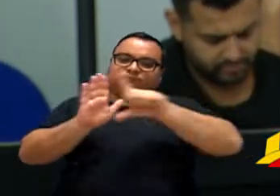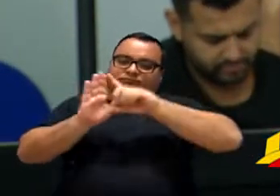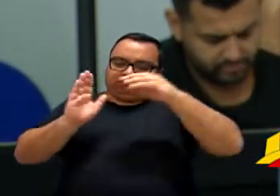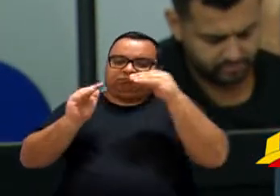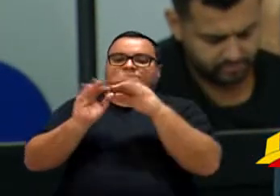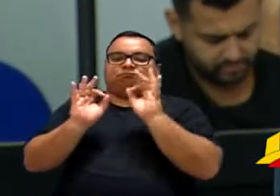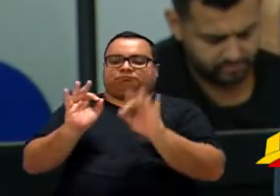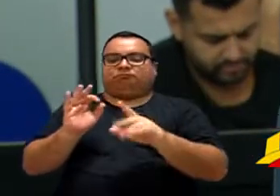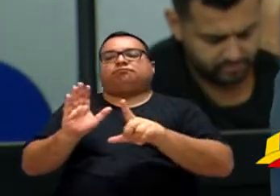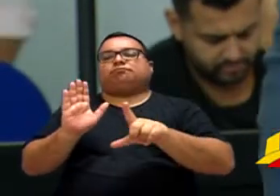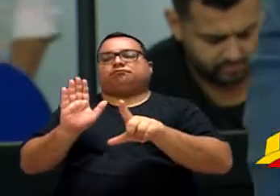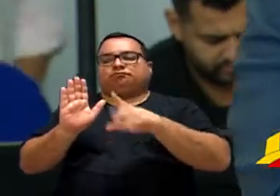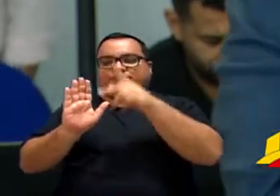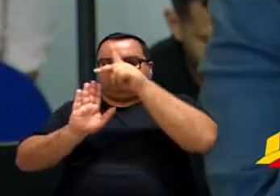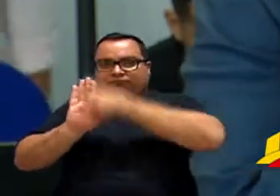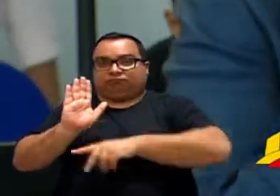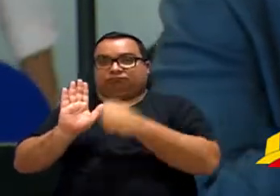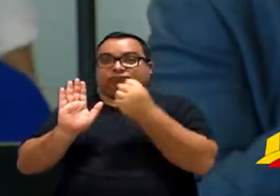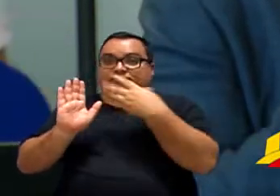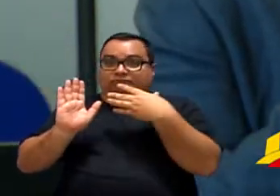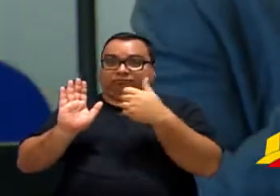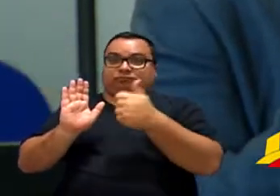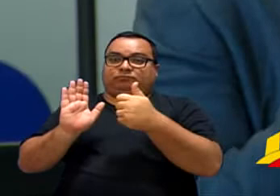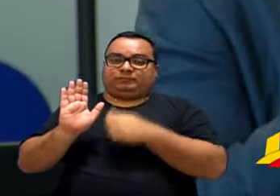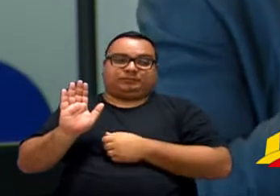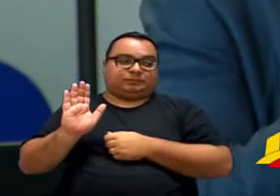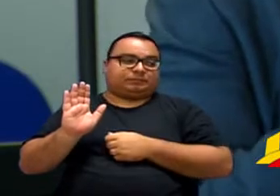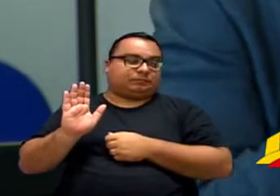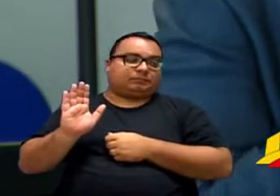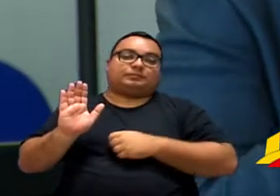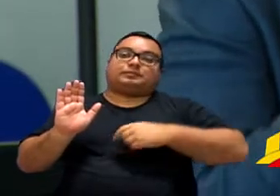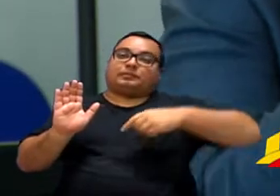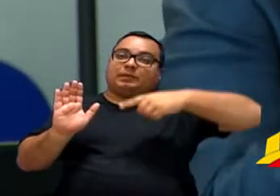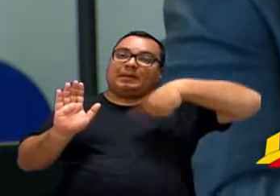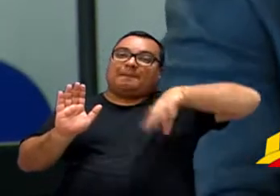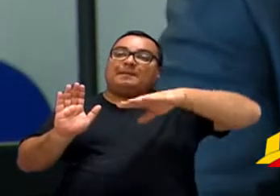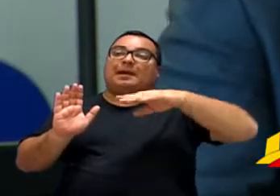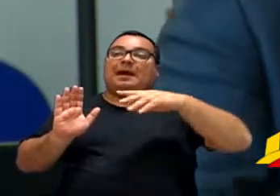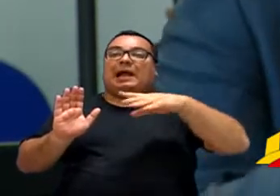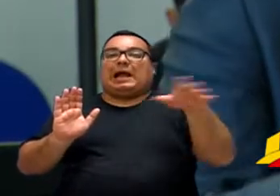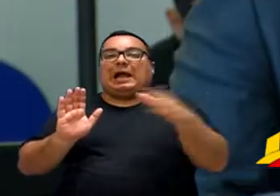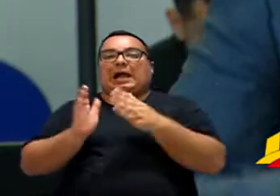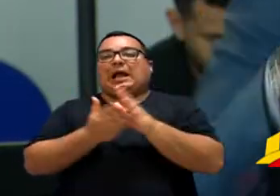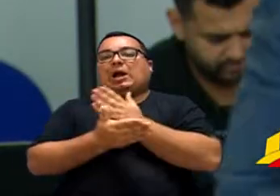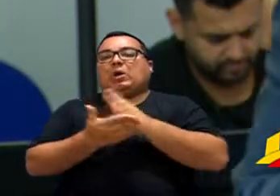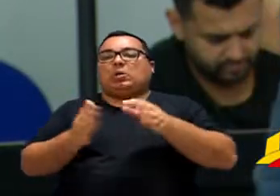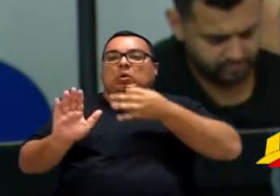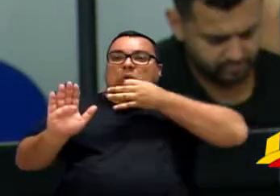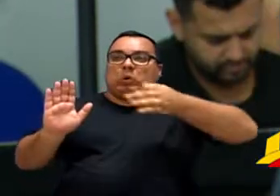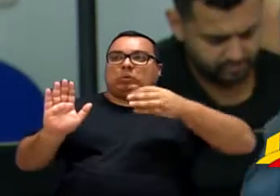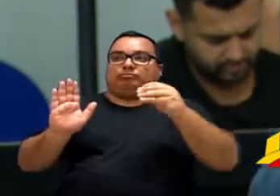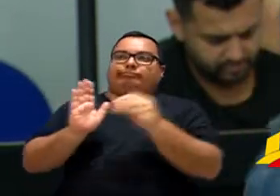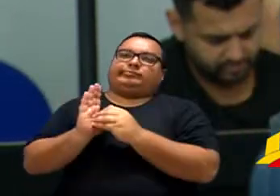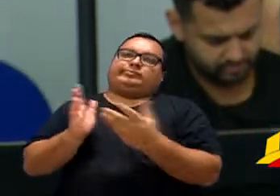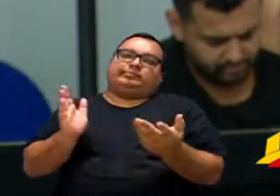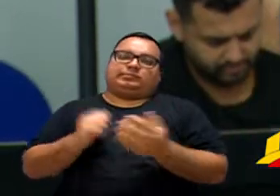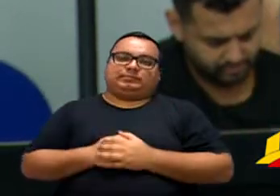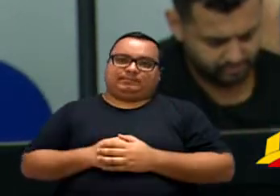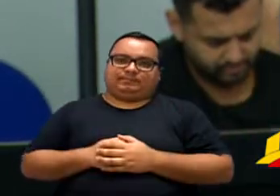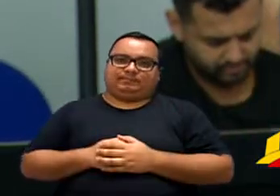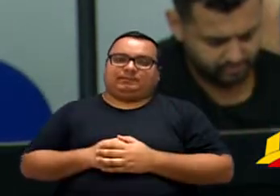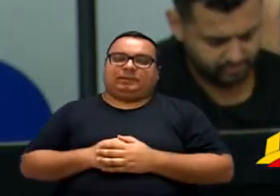nos acompanham a secretaria jurídica ela é opinativa mas ela é formada por concursos pessoas